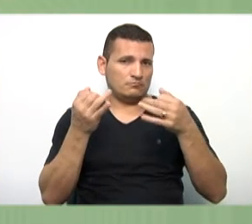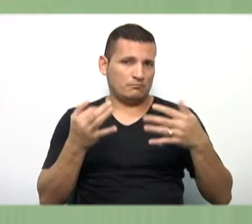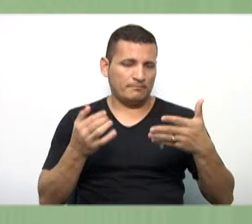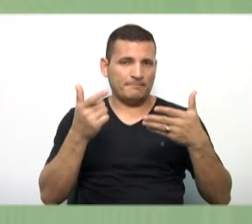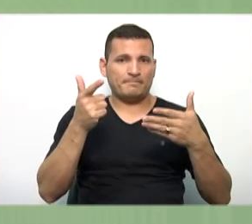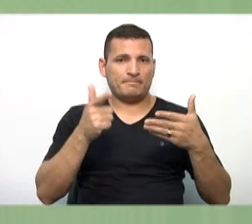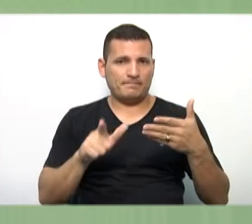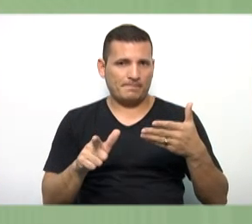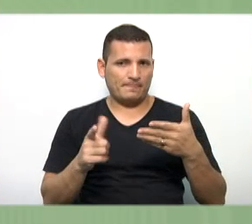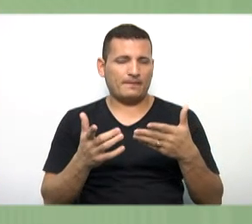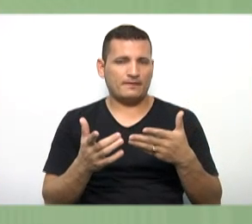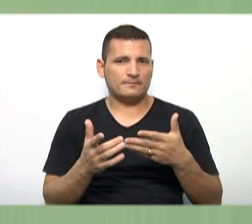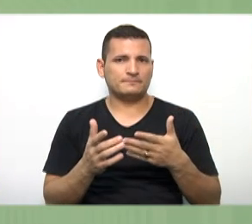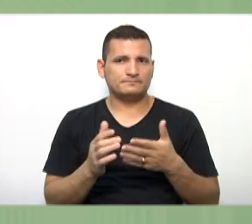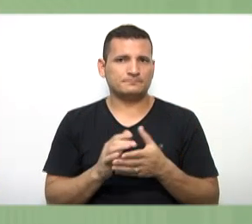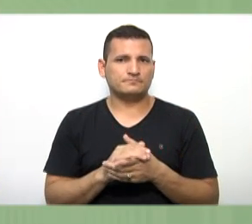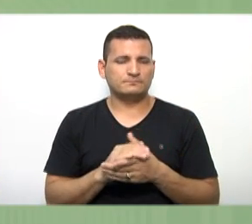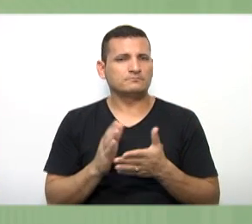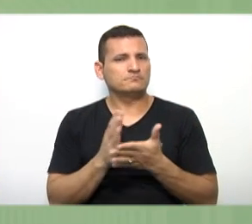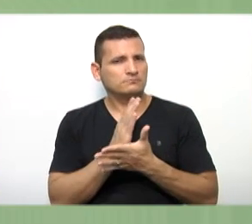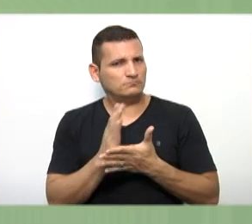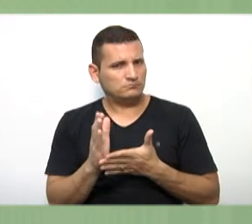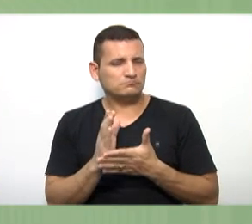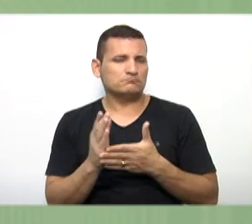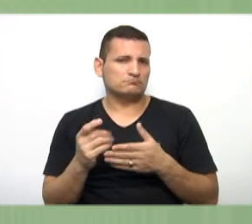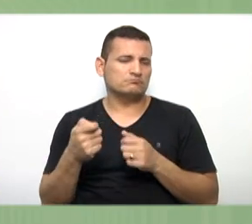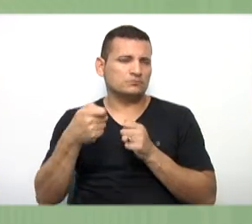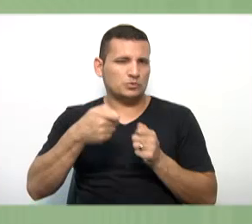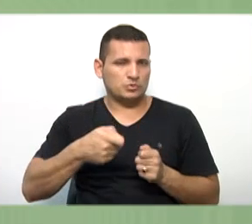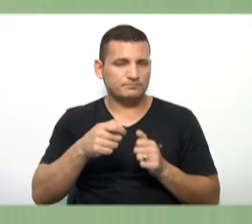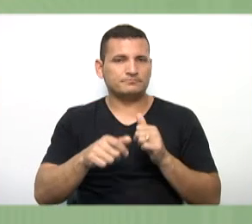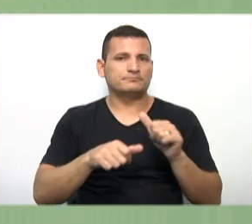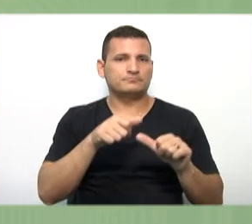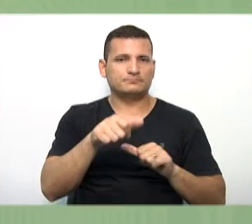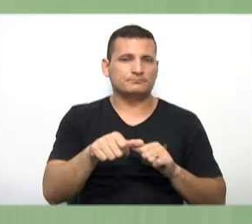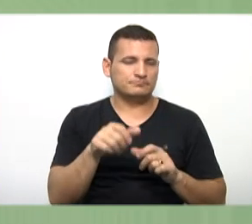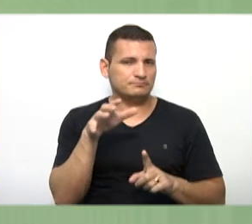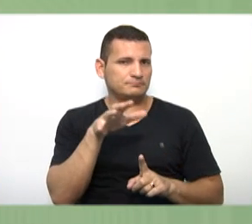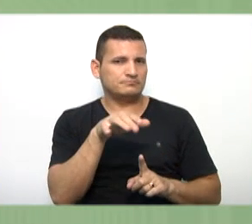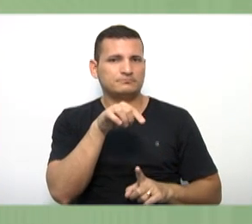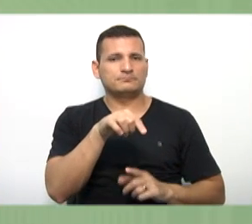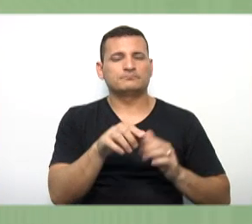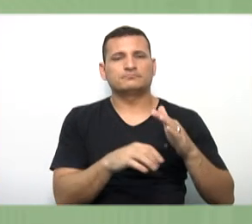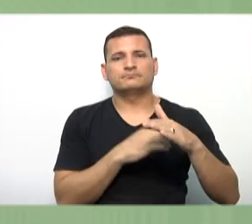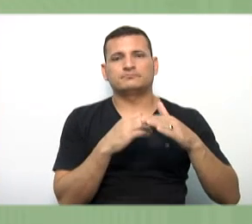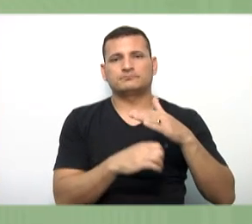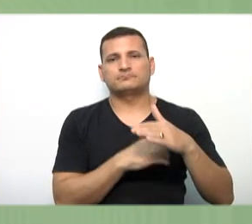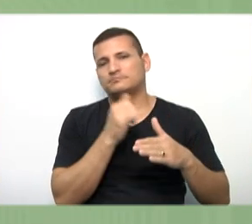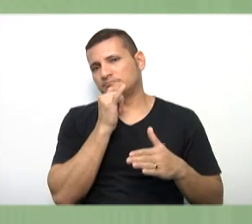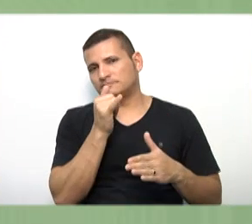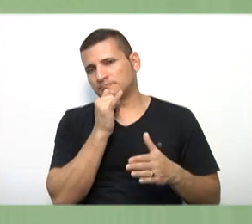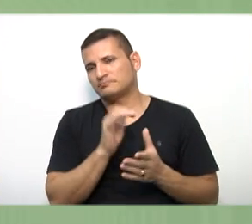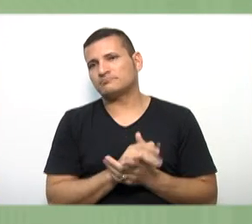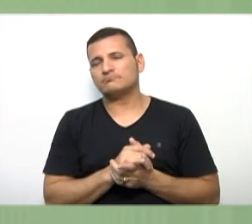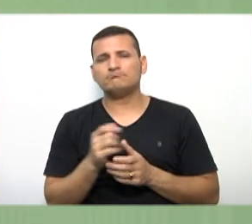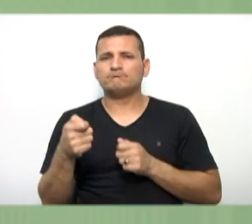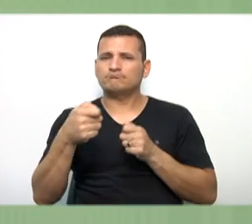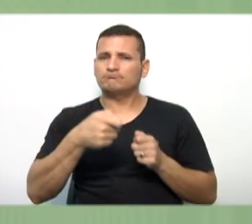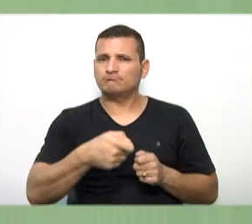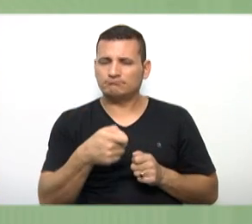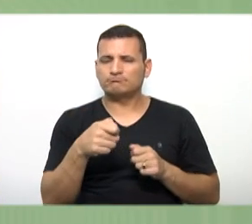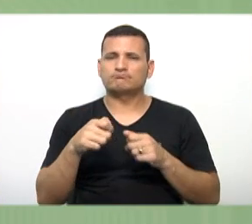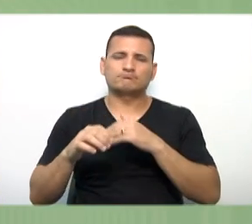delas, dessas imposições que influenciam na mudança. Por exemplo, a imposição do mercado, como